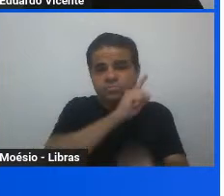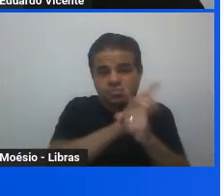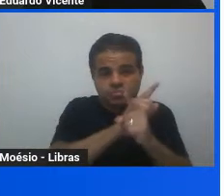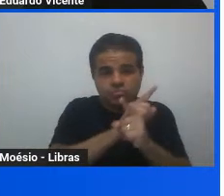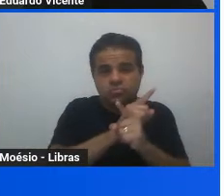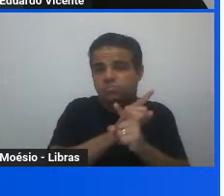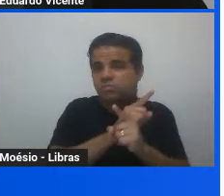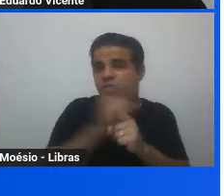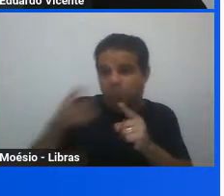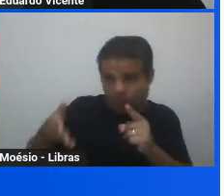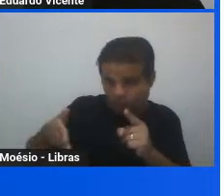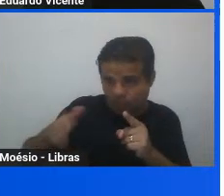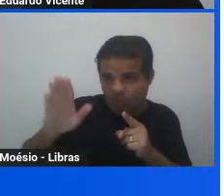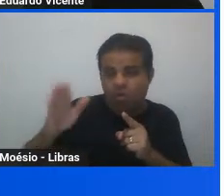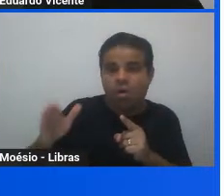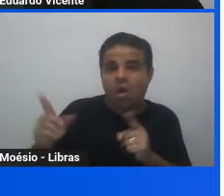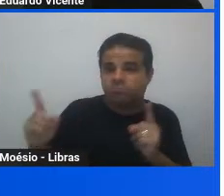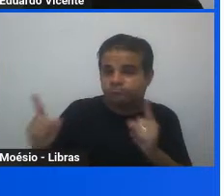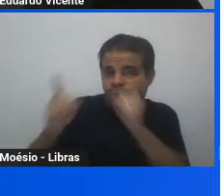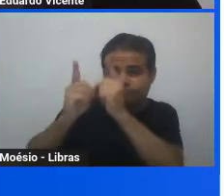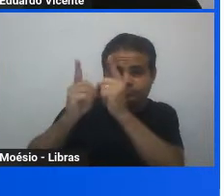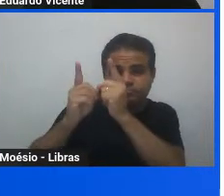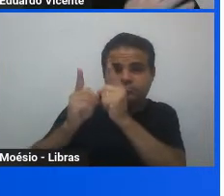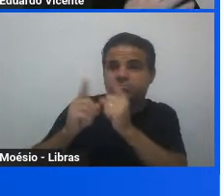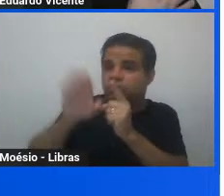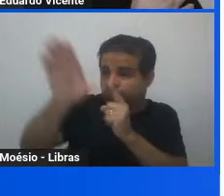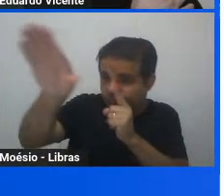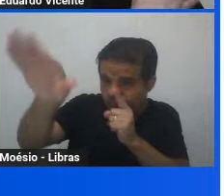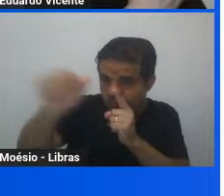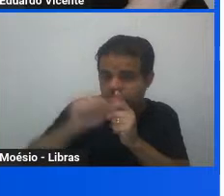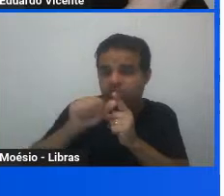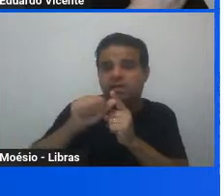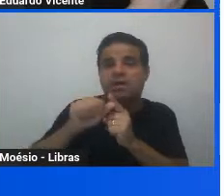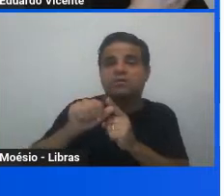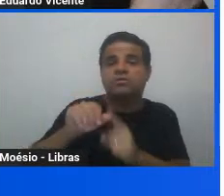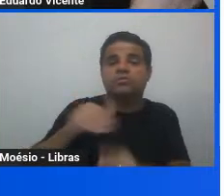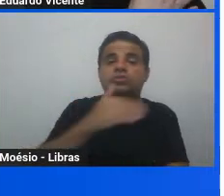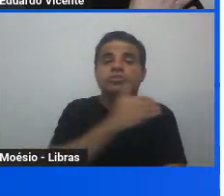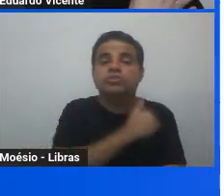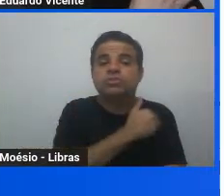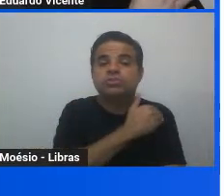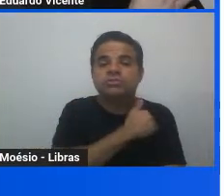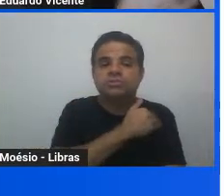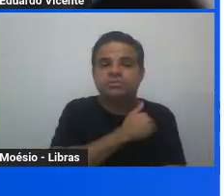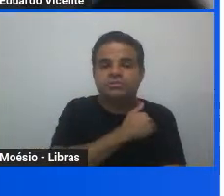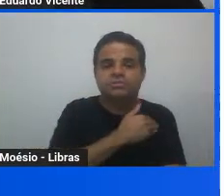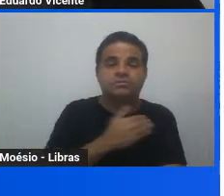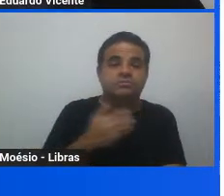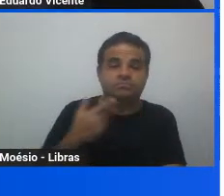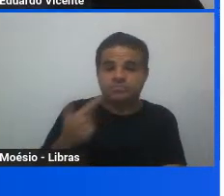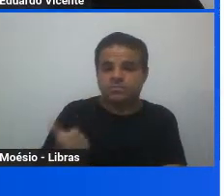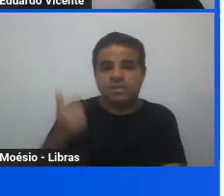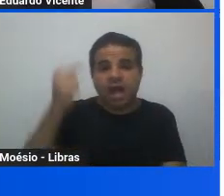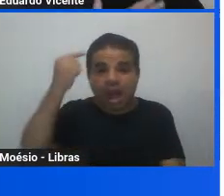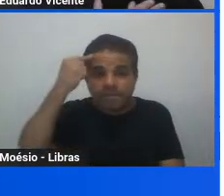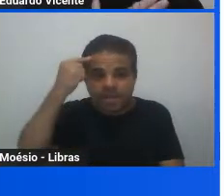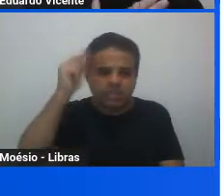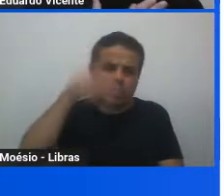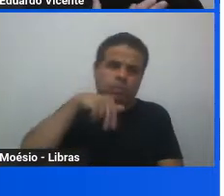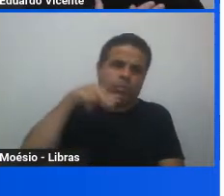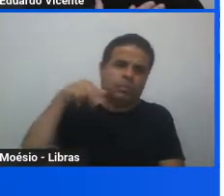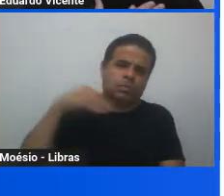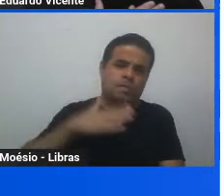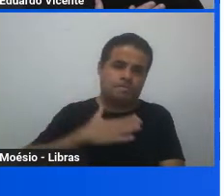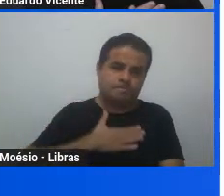eu vou até ela e vou chamá-la tocando nos ombros. Nunca na cabeça, nunca no